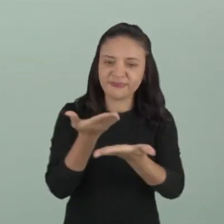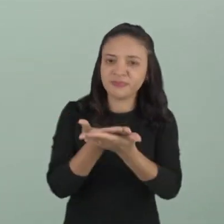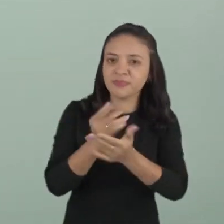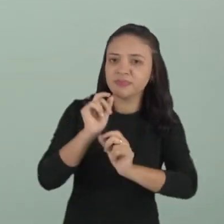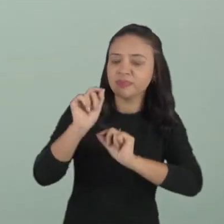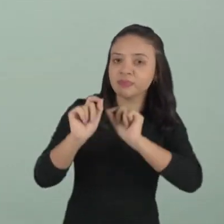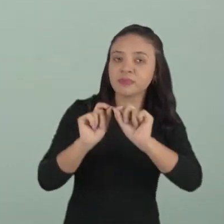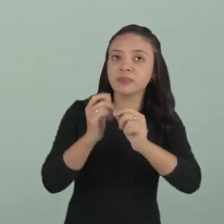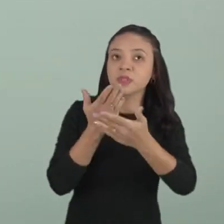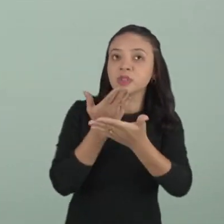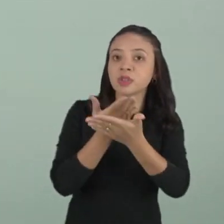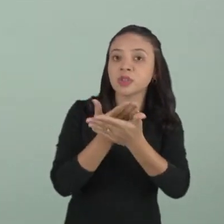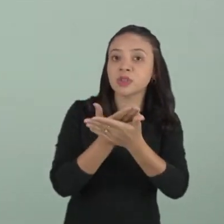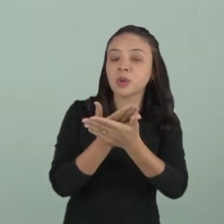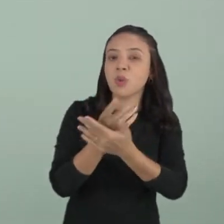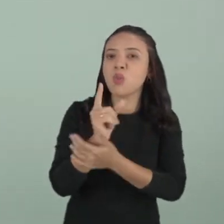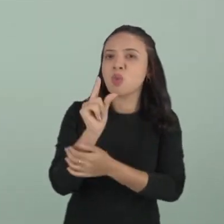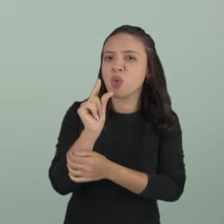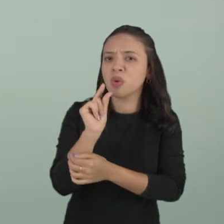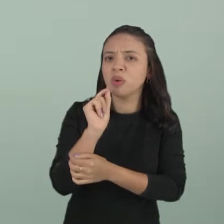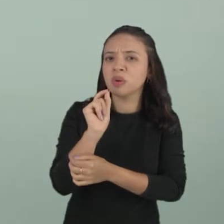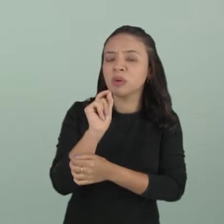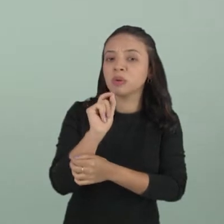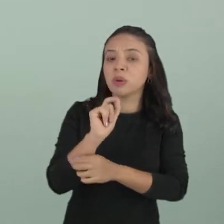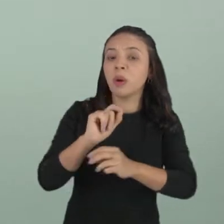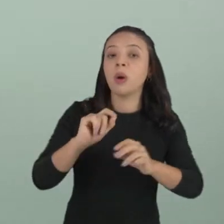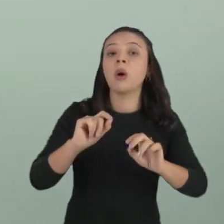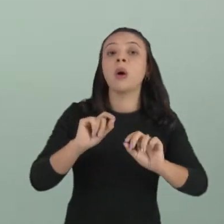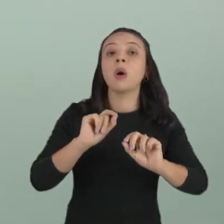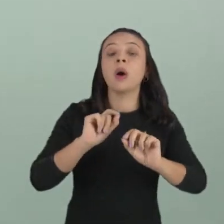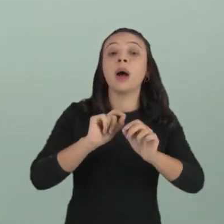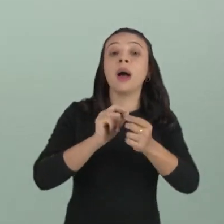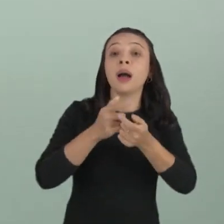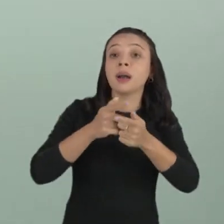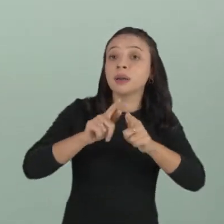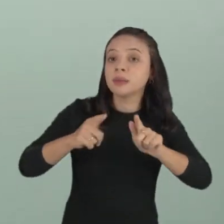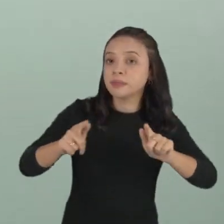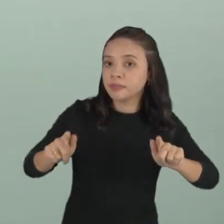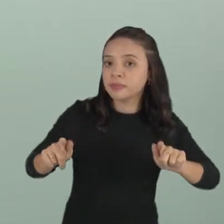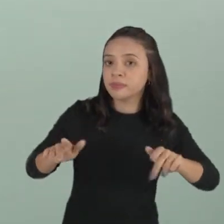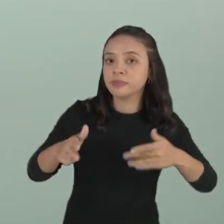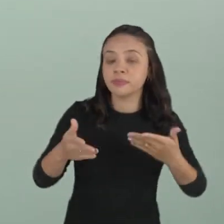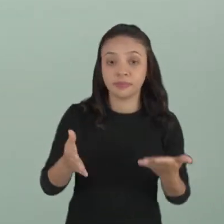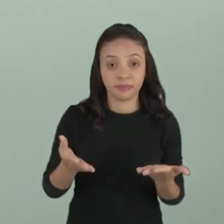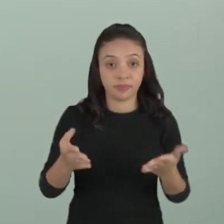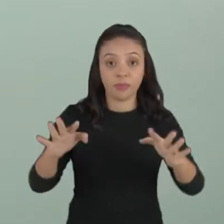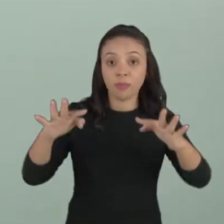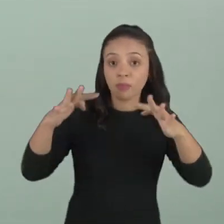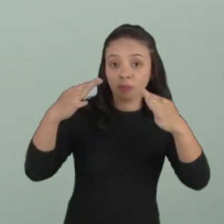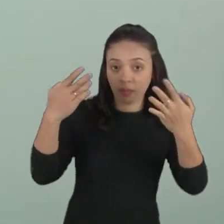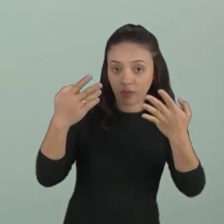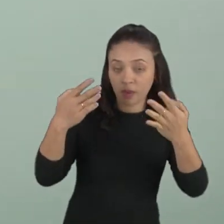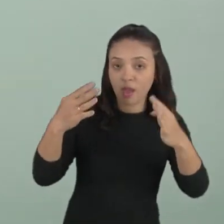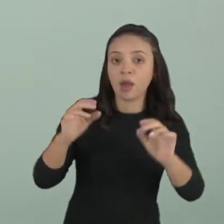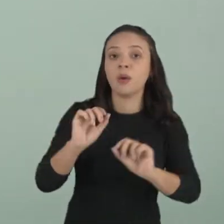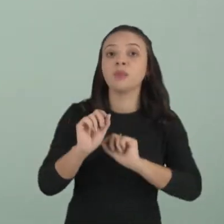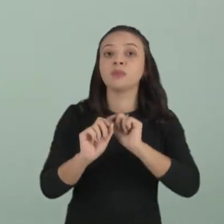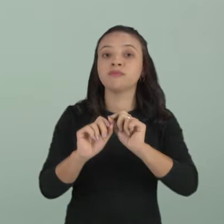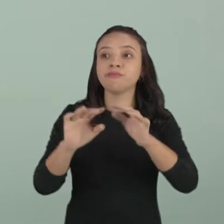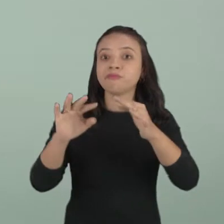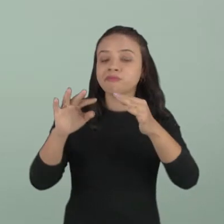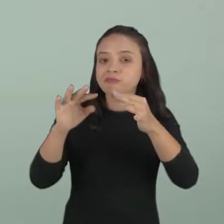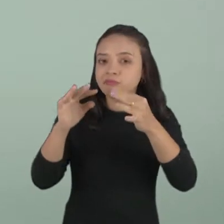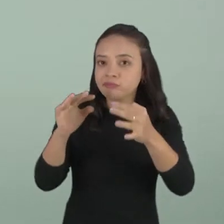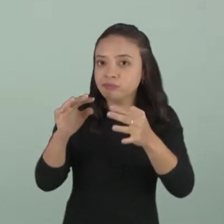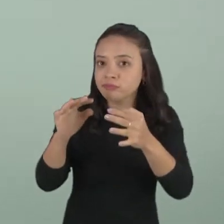hoje, vamos estudar mais um pouquinho sobre a gramática normativa. Então, prestem atenção, se concentrem mais uma